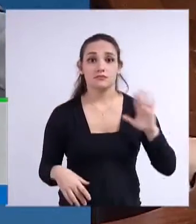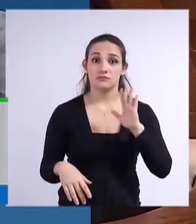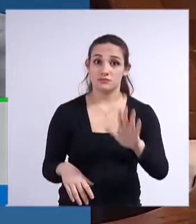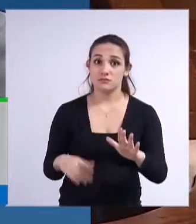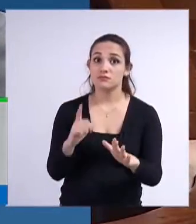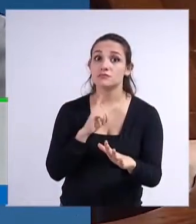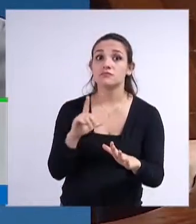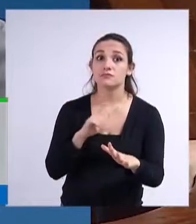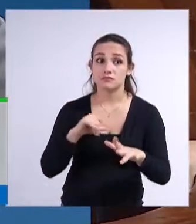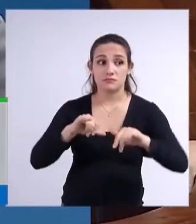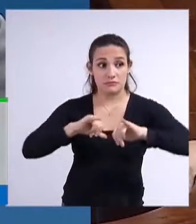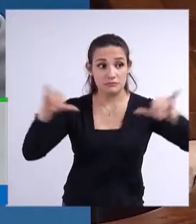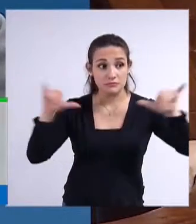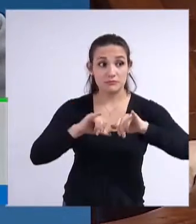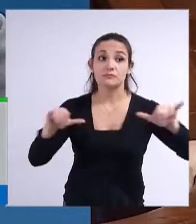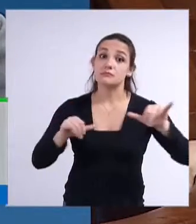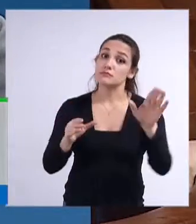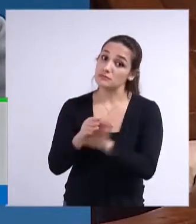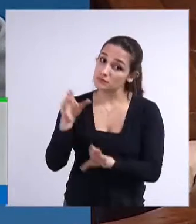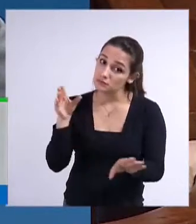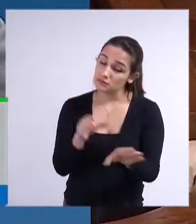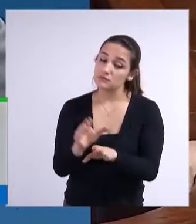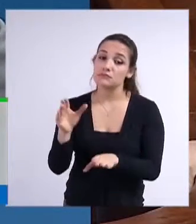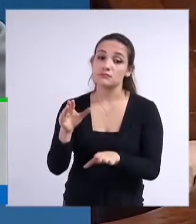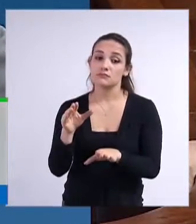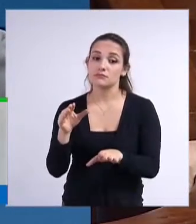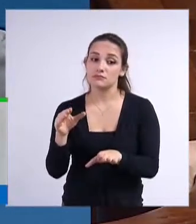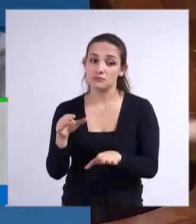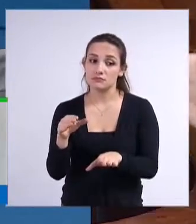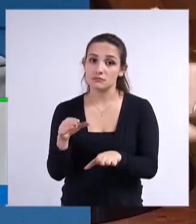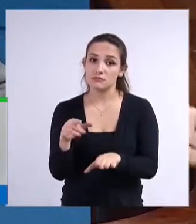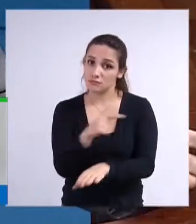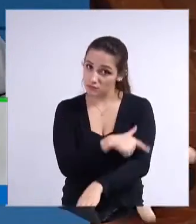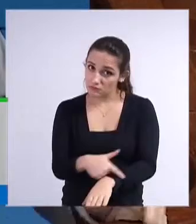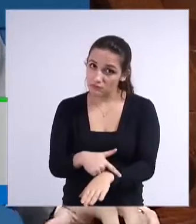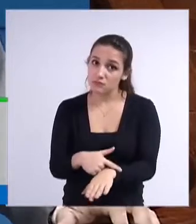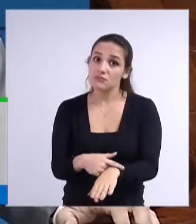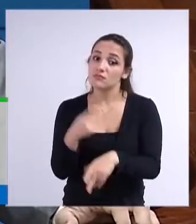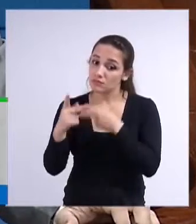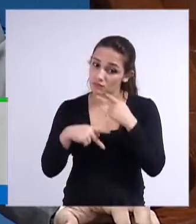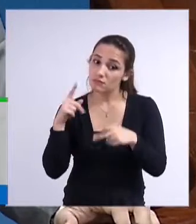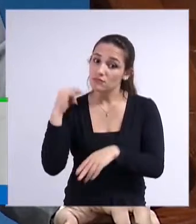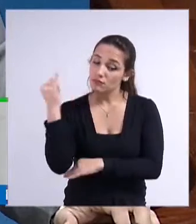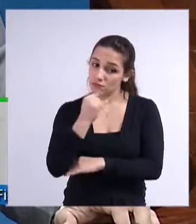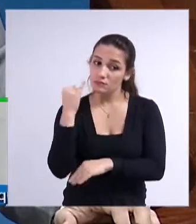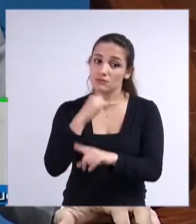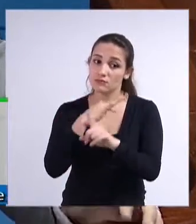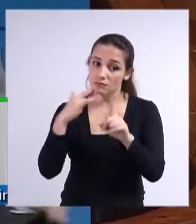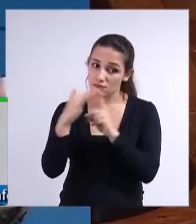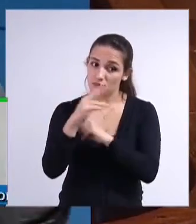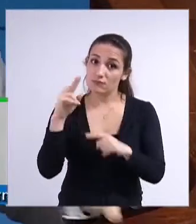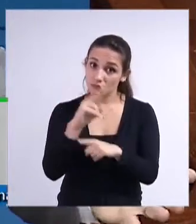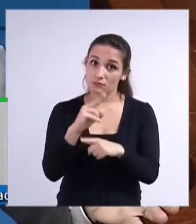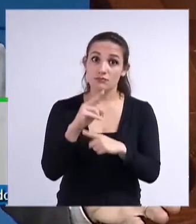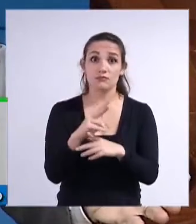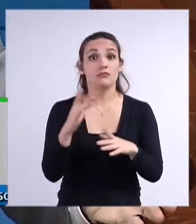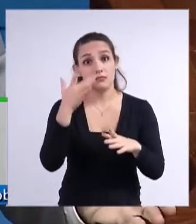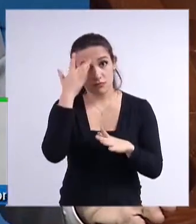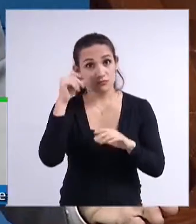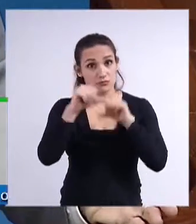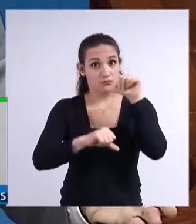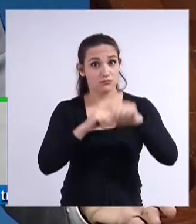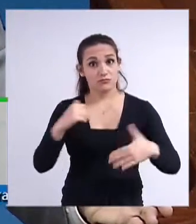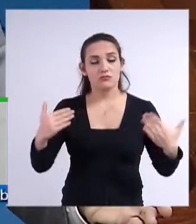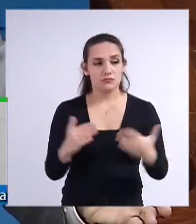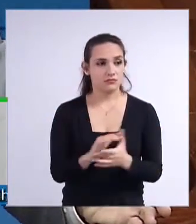campanha educacional, foi feita toda uma campanha ambiental que mudou o hábito. Hoje